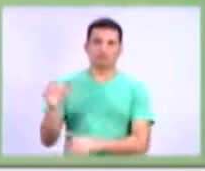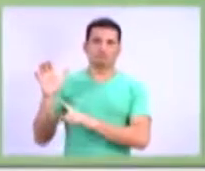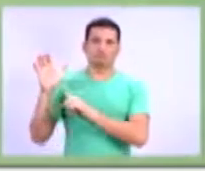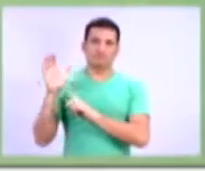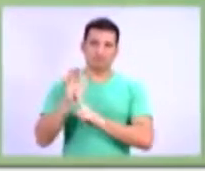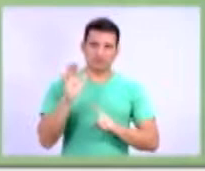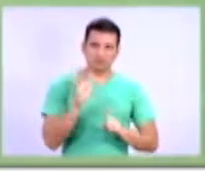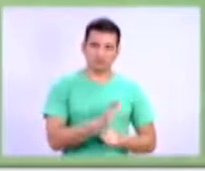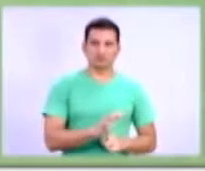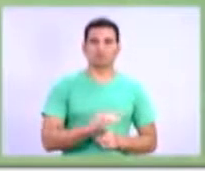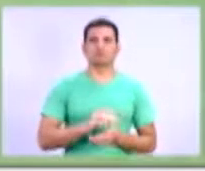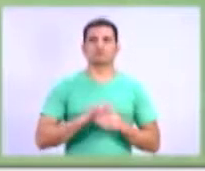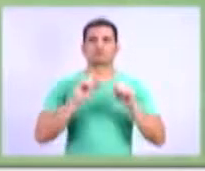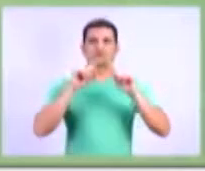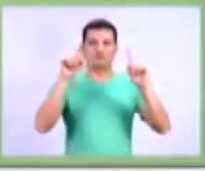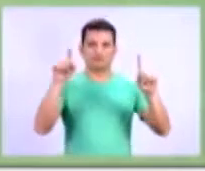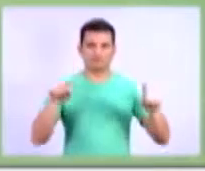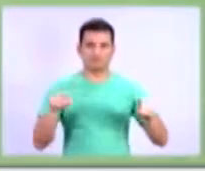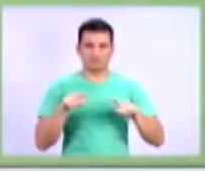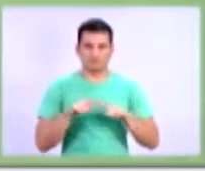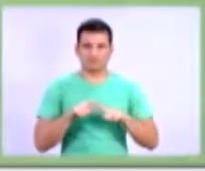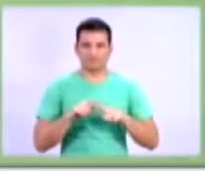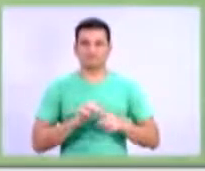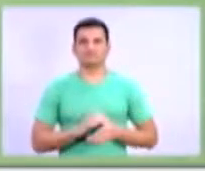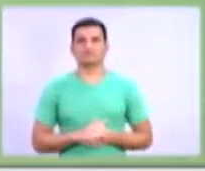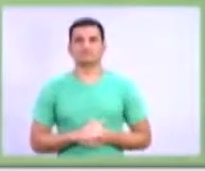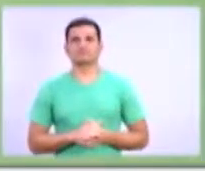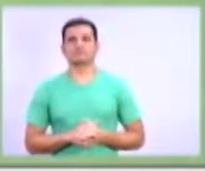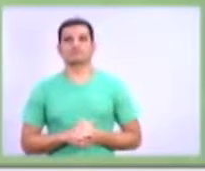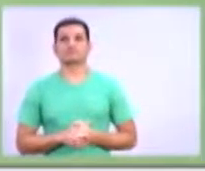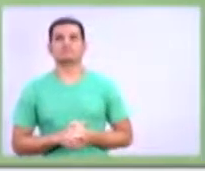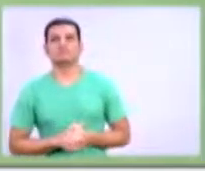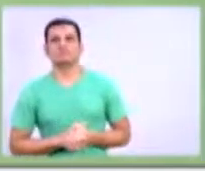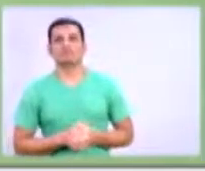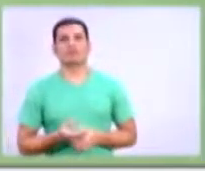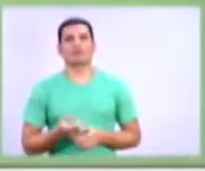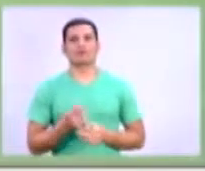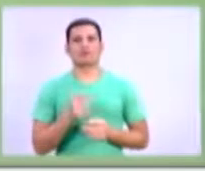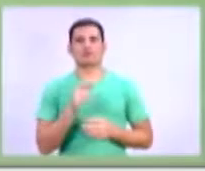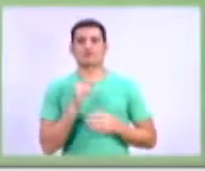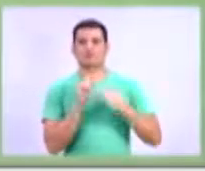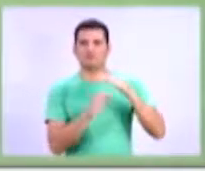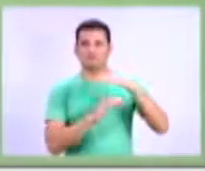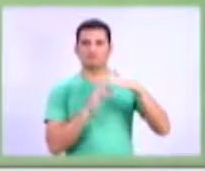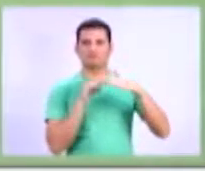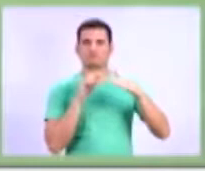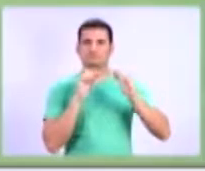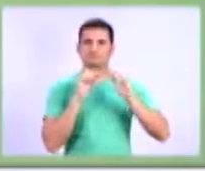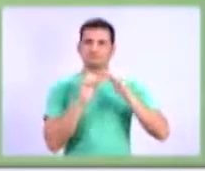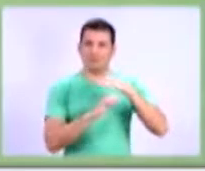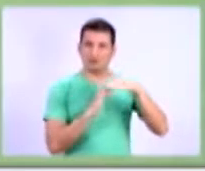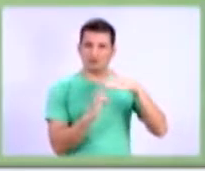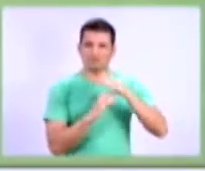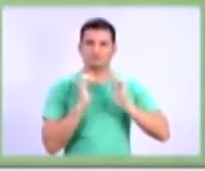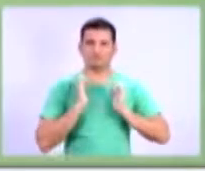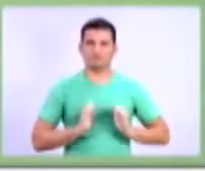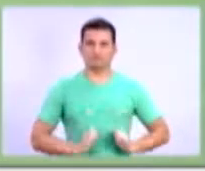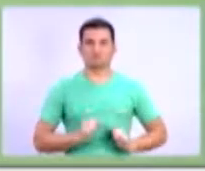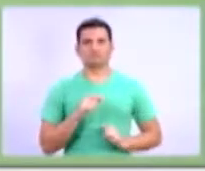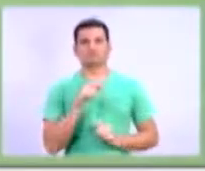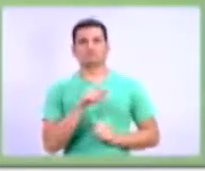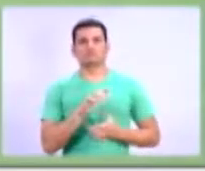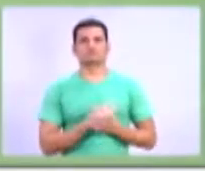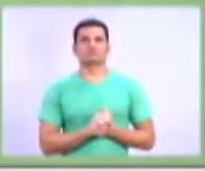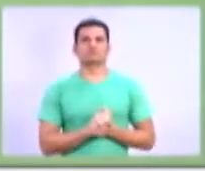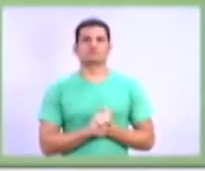seus funcionários. Essa ética empresarial, ela busca, né, desenvolver